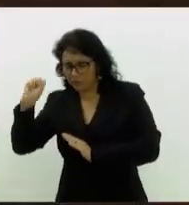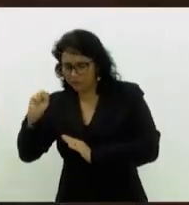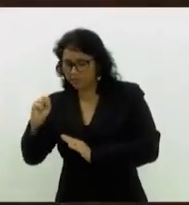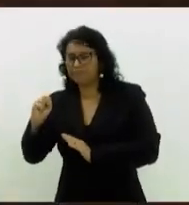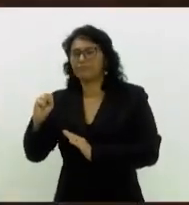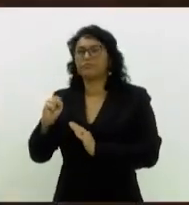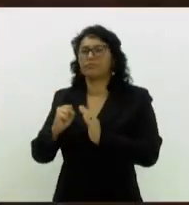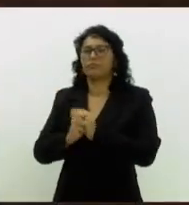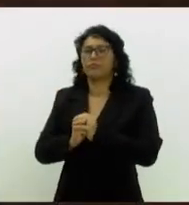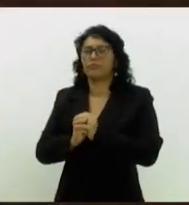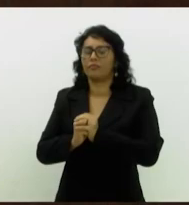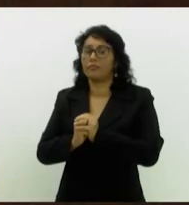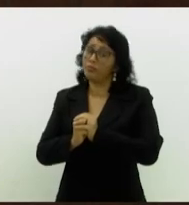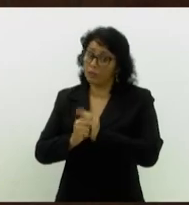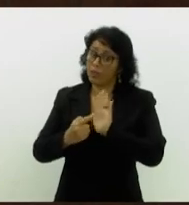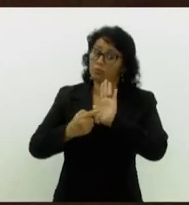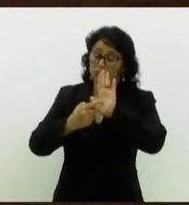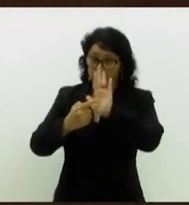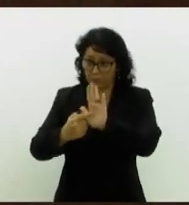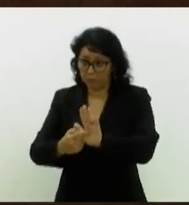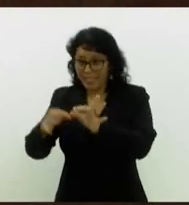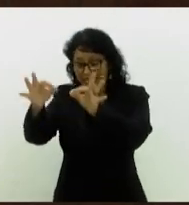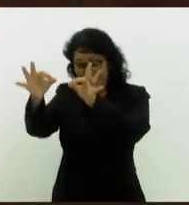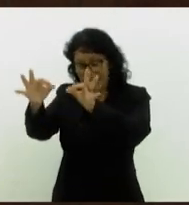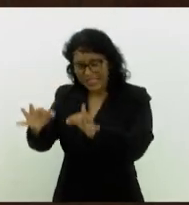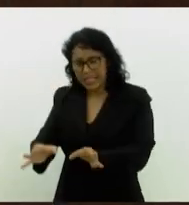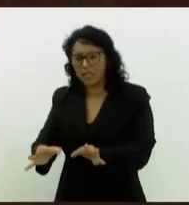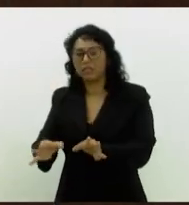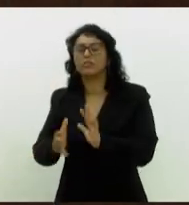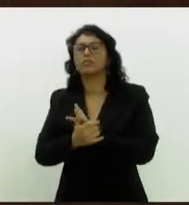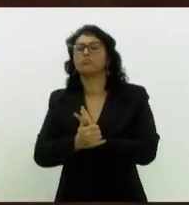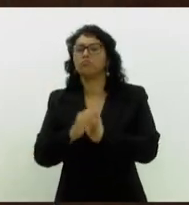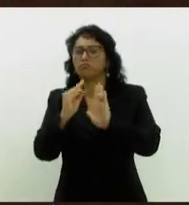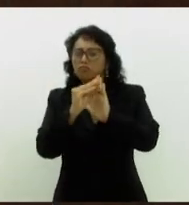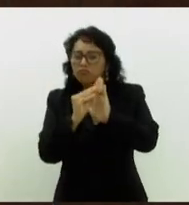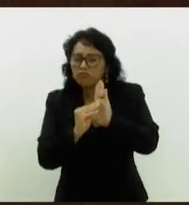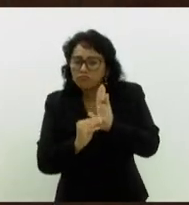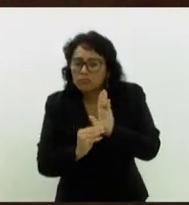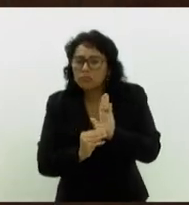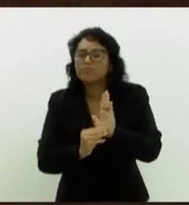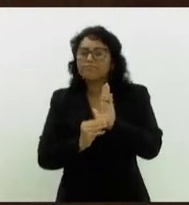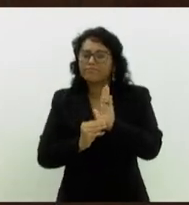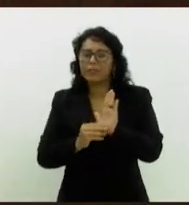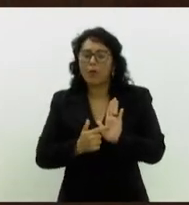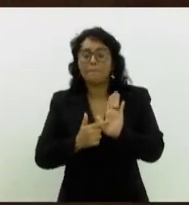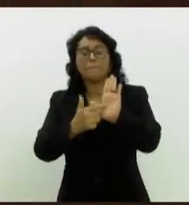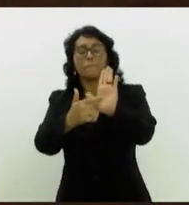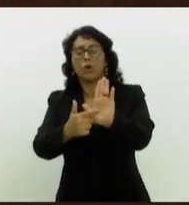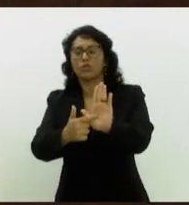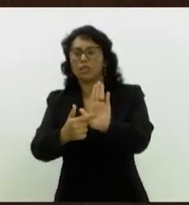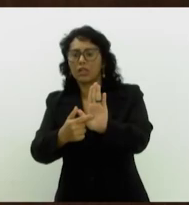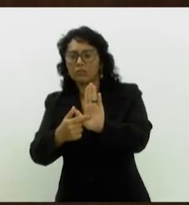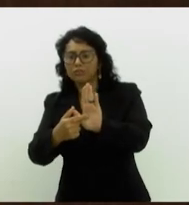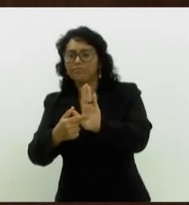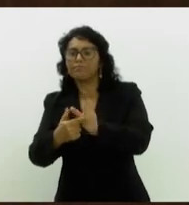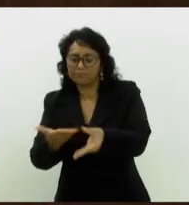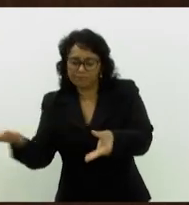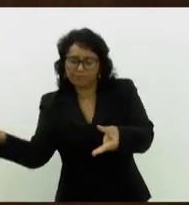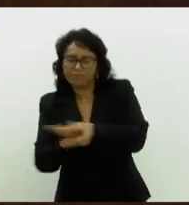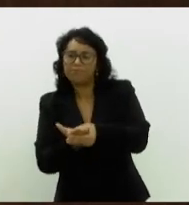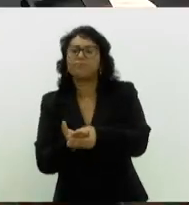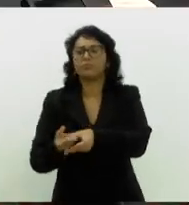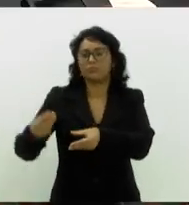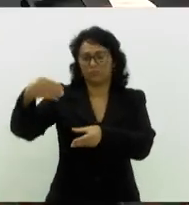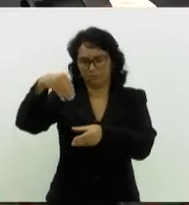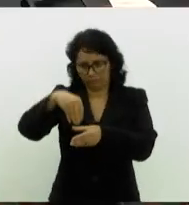temos nosso parecer favorável com emendas e meu parecer tá aqui por escrito e eu quero que seja anexado a esta